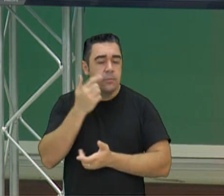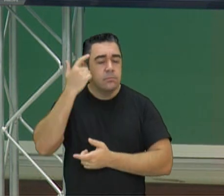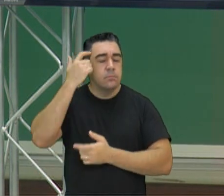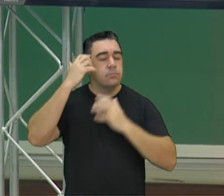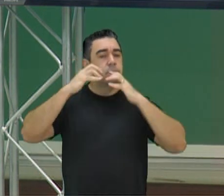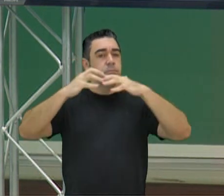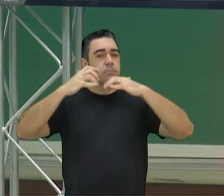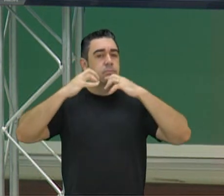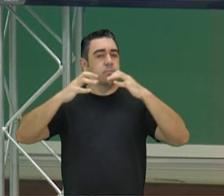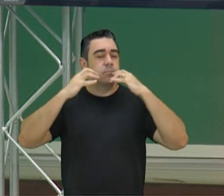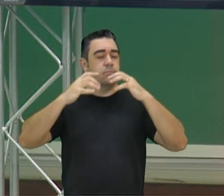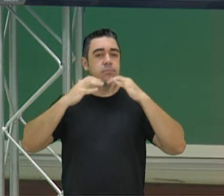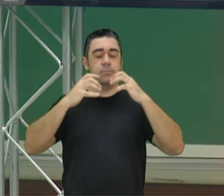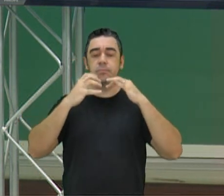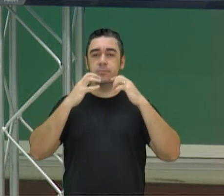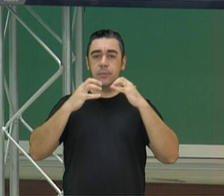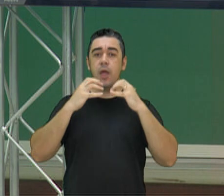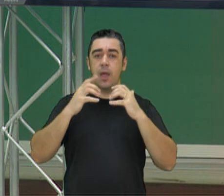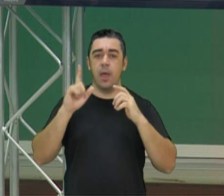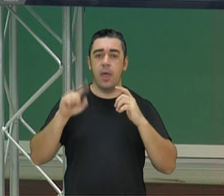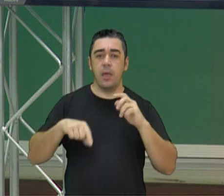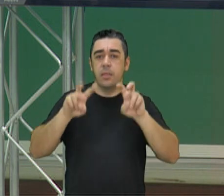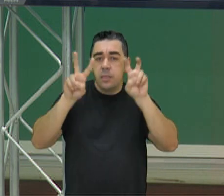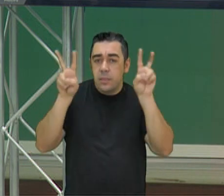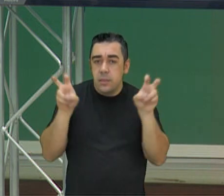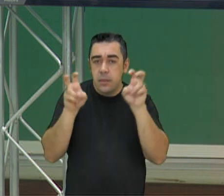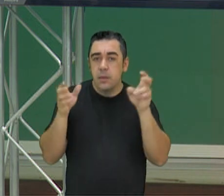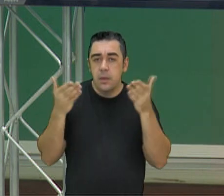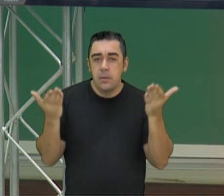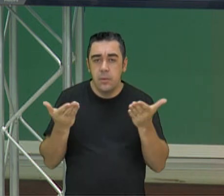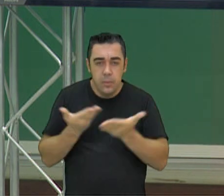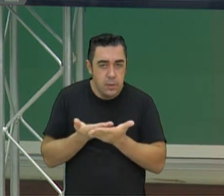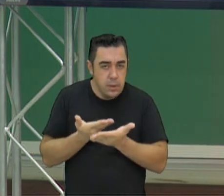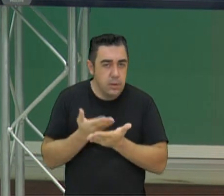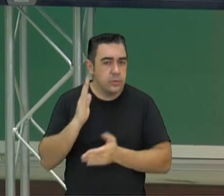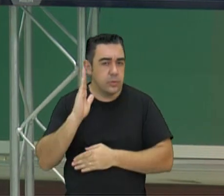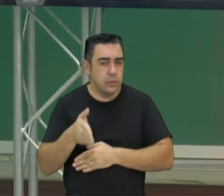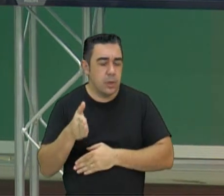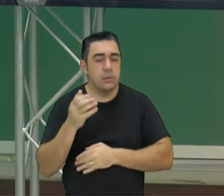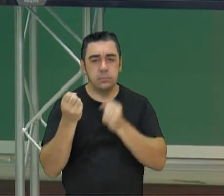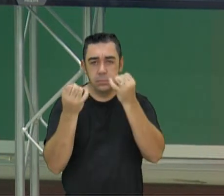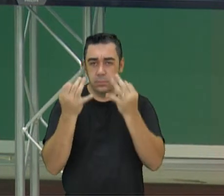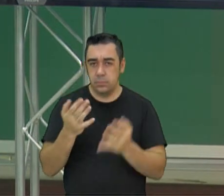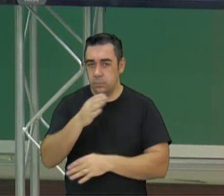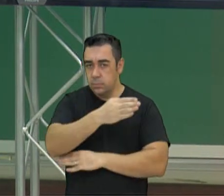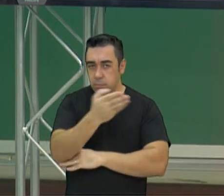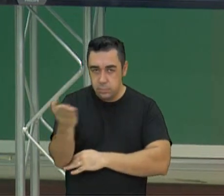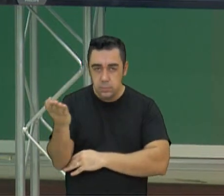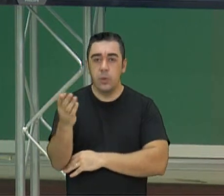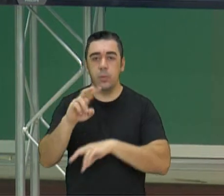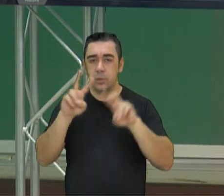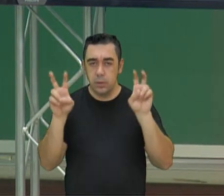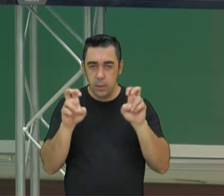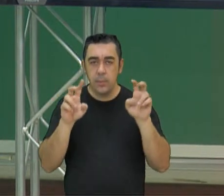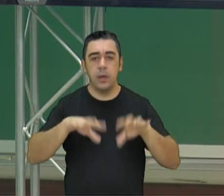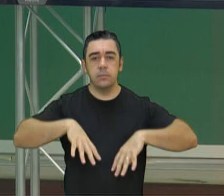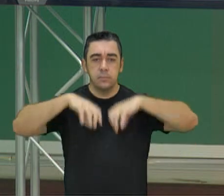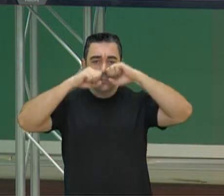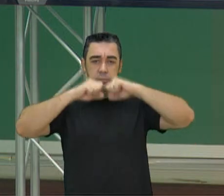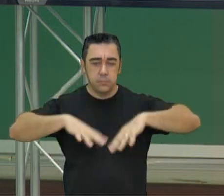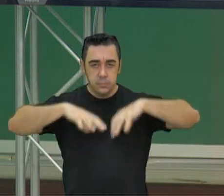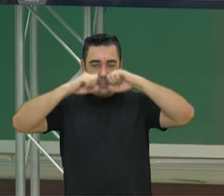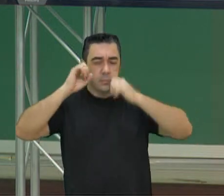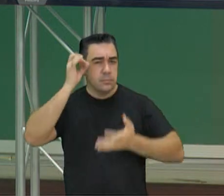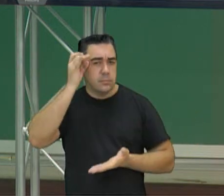começando, trabalhando um pouco o tema da aula, né? Então, já falei para vocês que o tema é respiração, então fica fácil